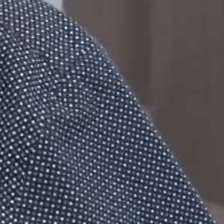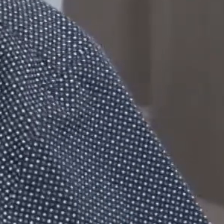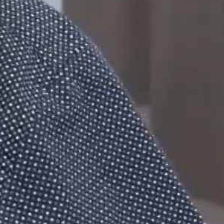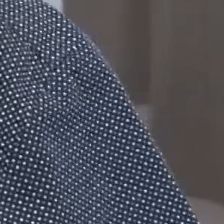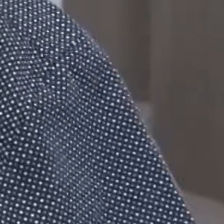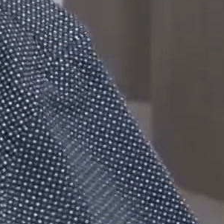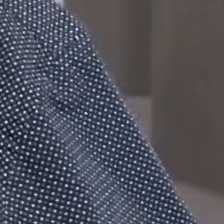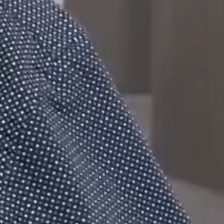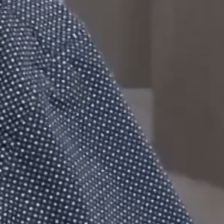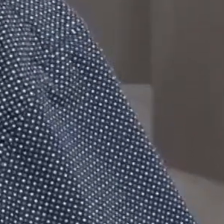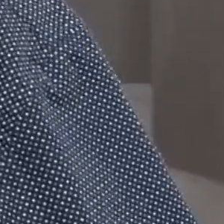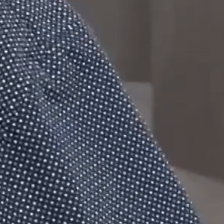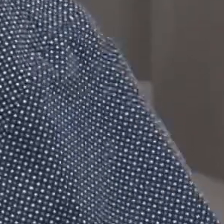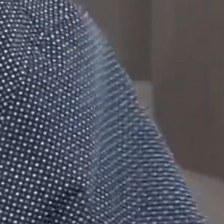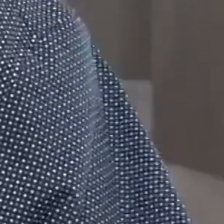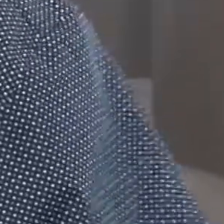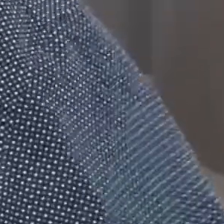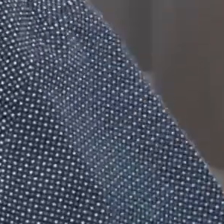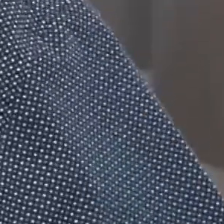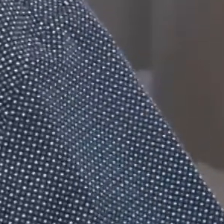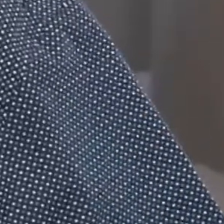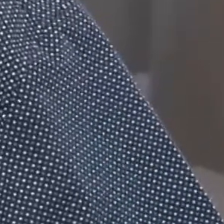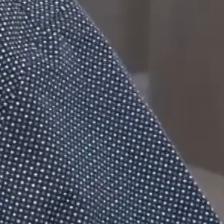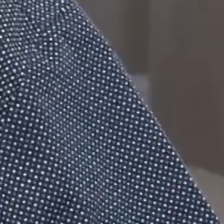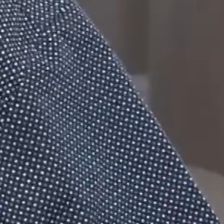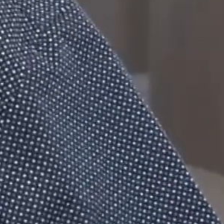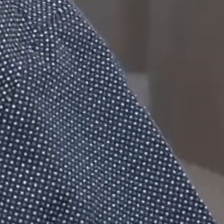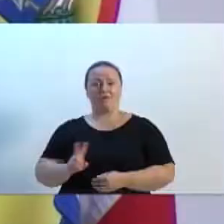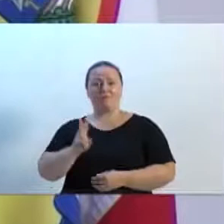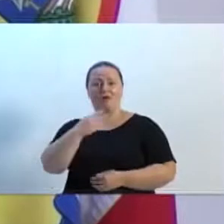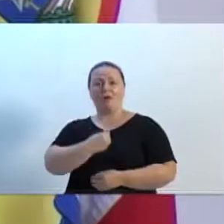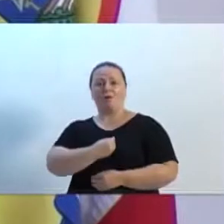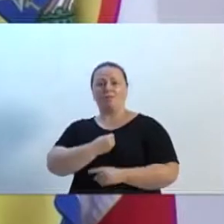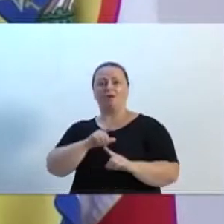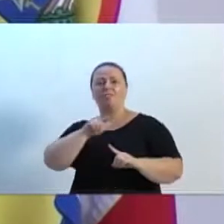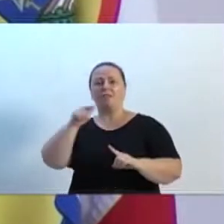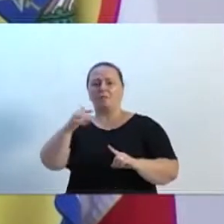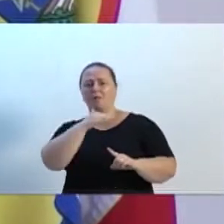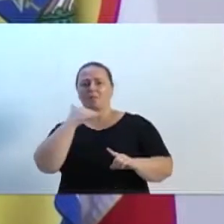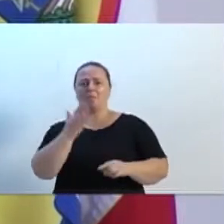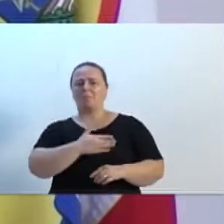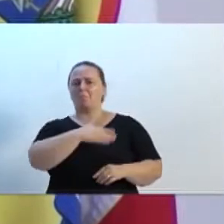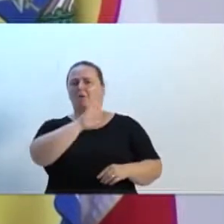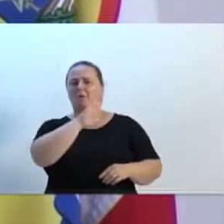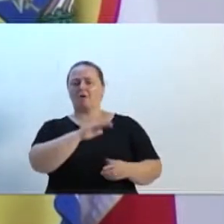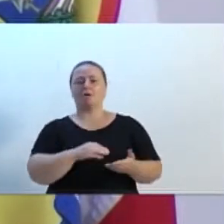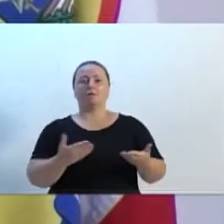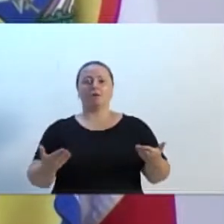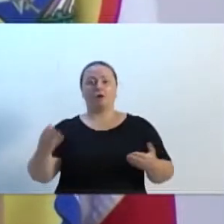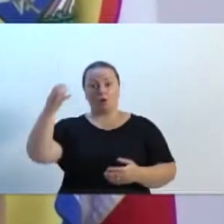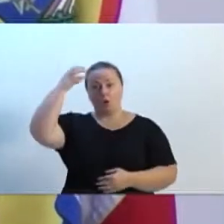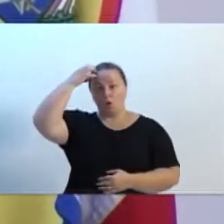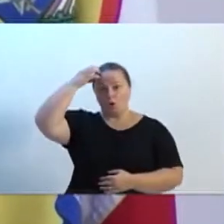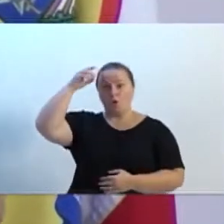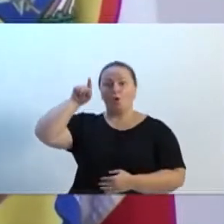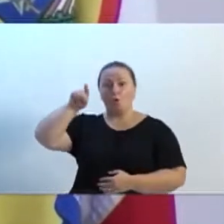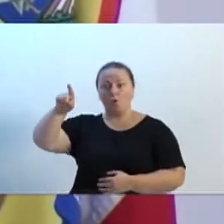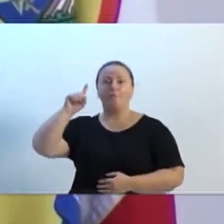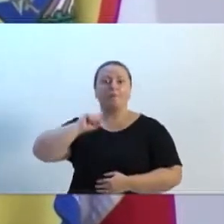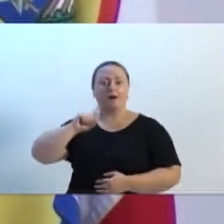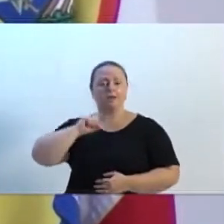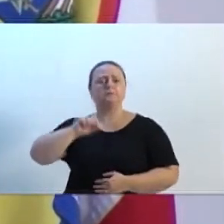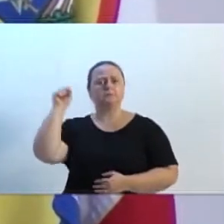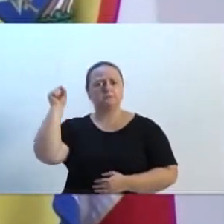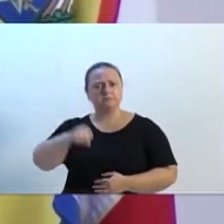um governo de transparência? Então vamos brigar pela transparência. O incêndio no Ninho do Urubu, ocorrido há um ano e que vitimou